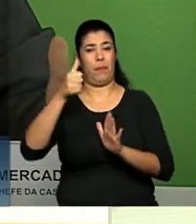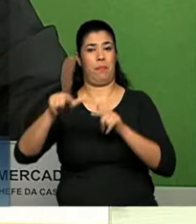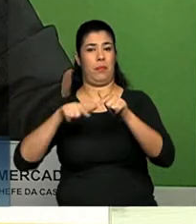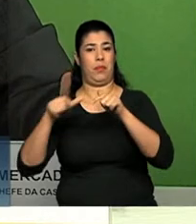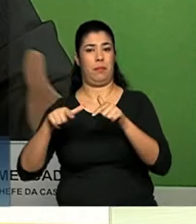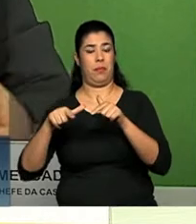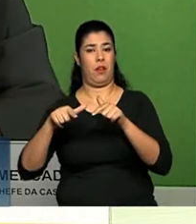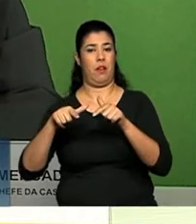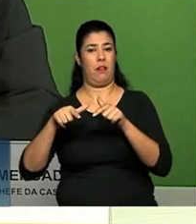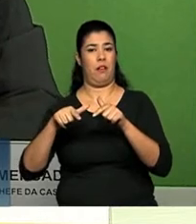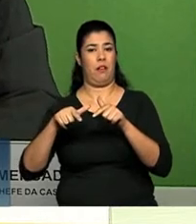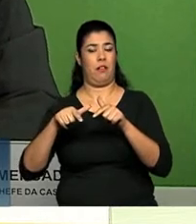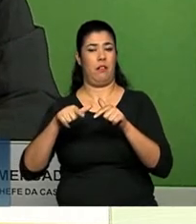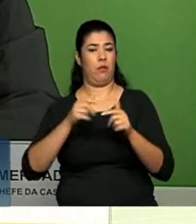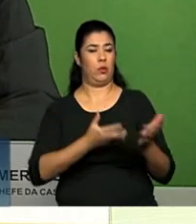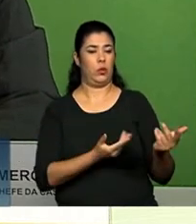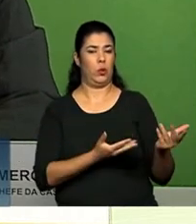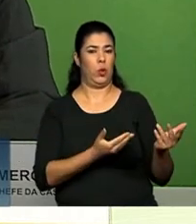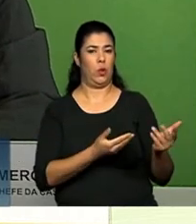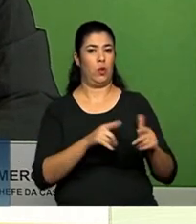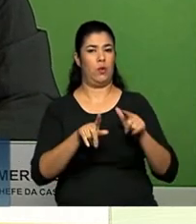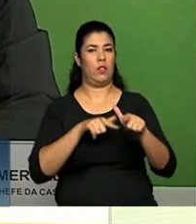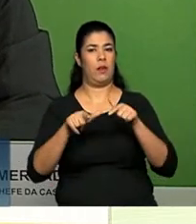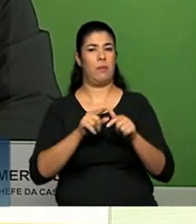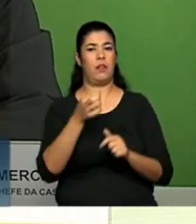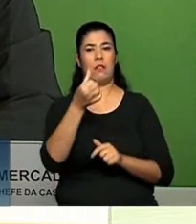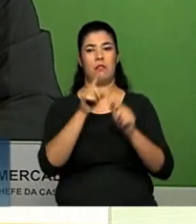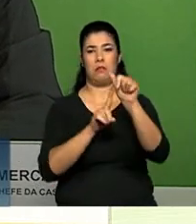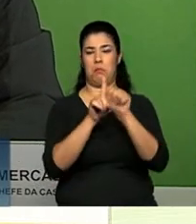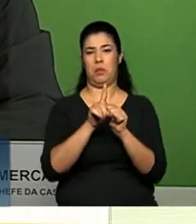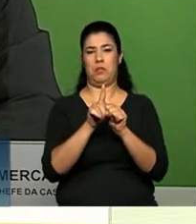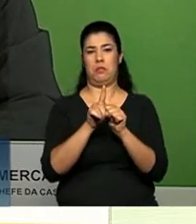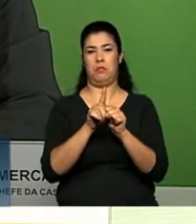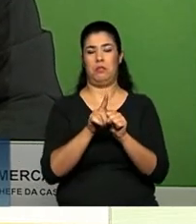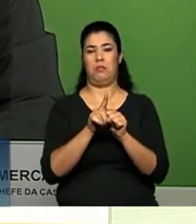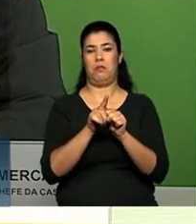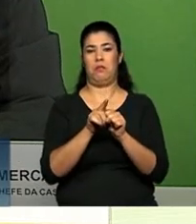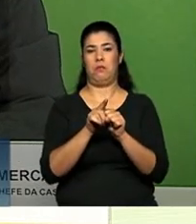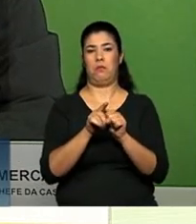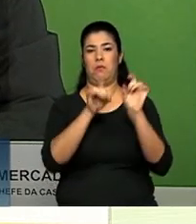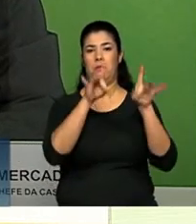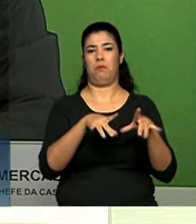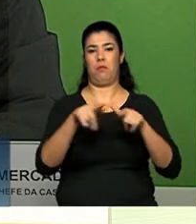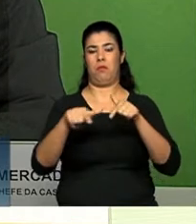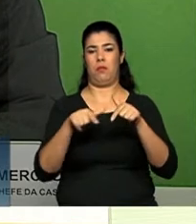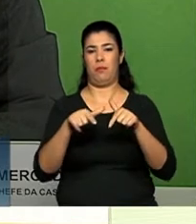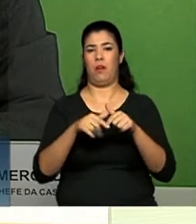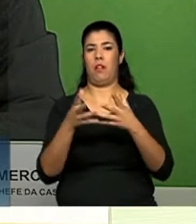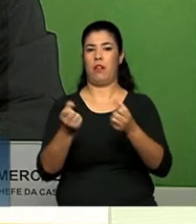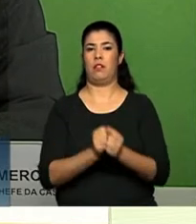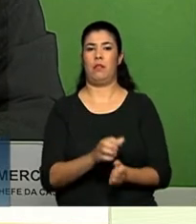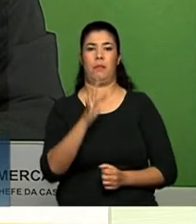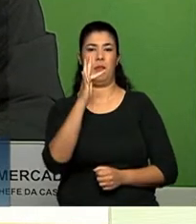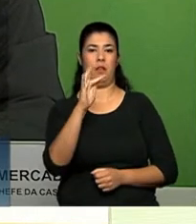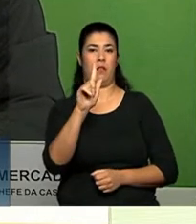Então, o trabalhador jovem trabalha 6 meses. Quando ele sai, ele recebe o FGTS,